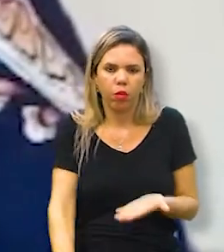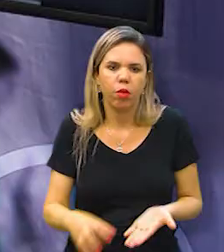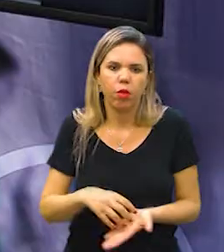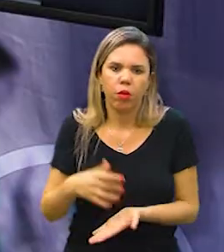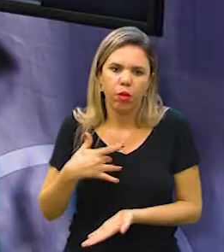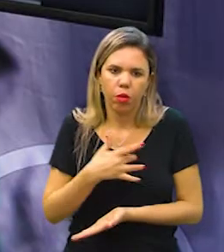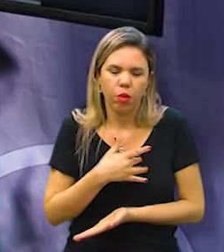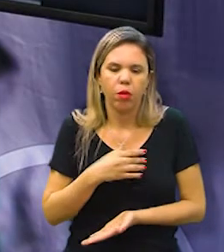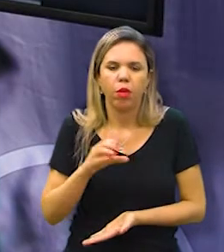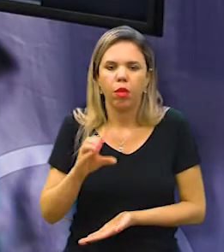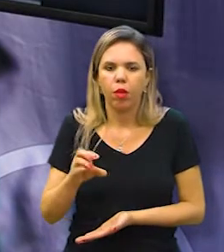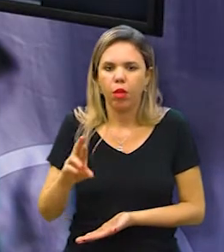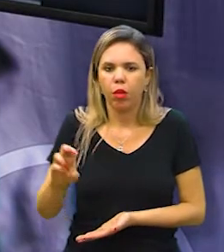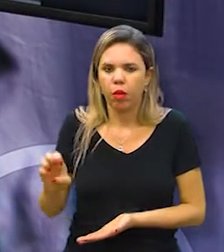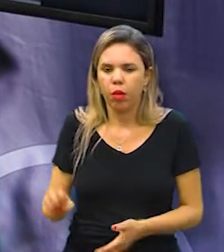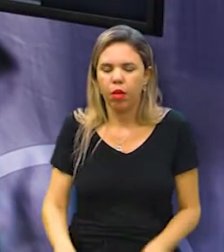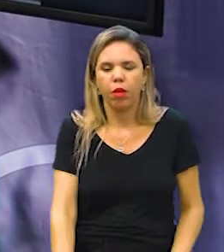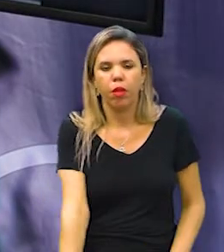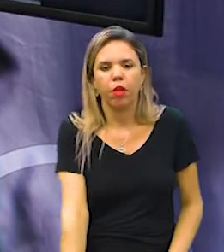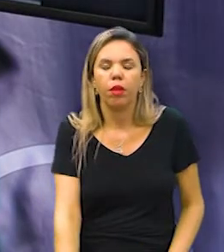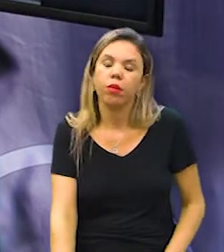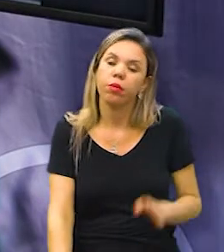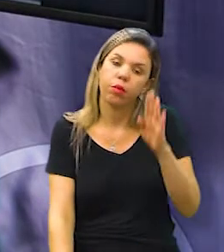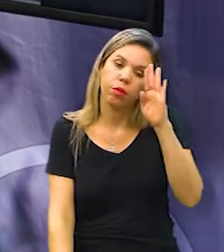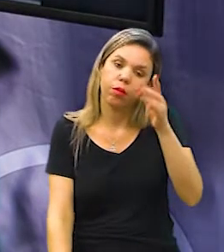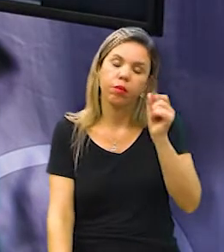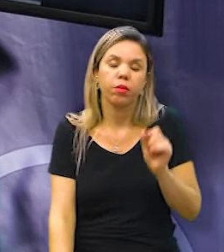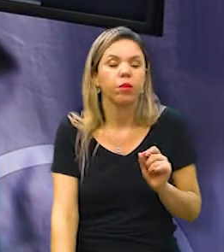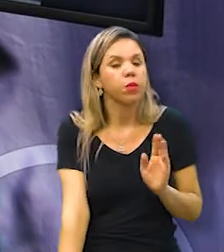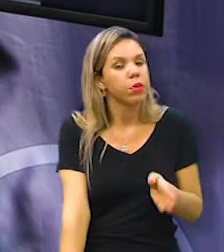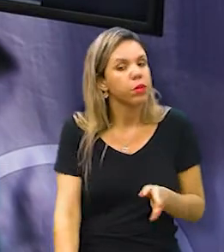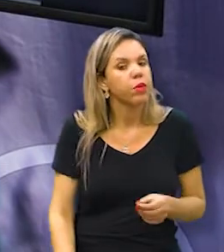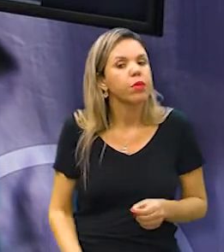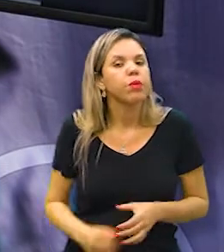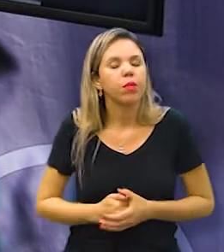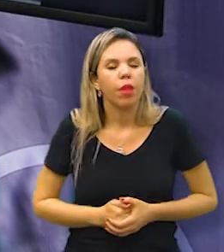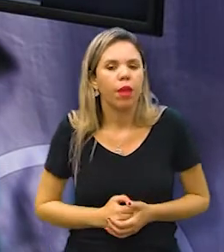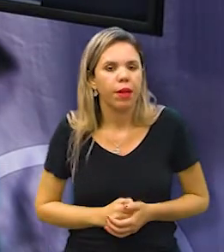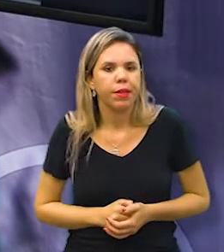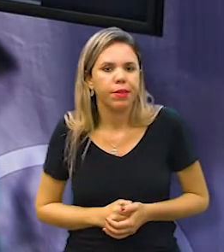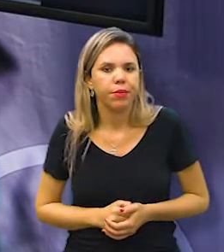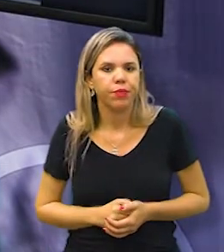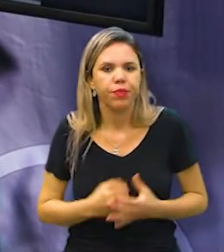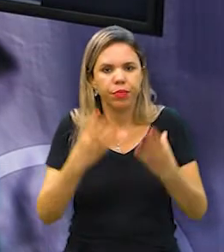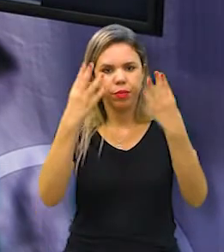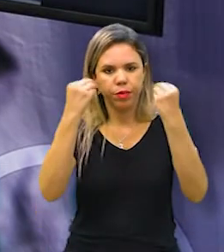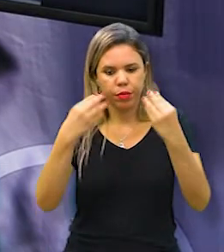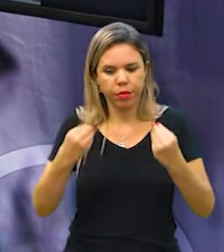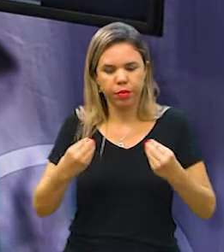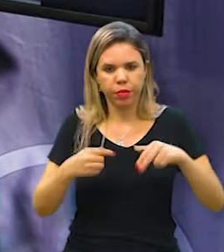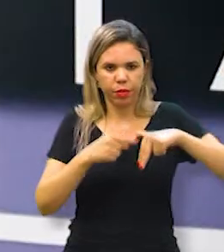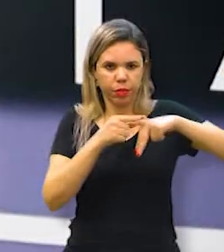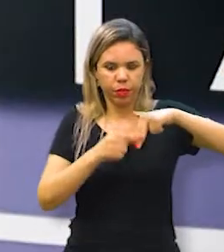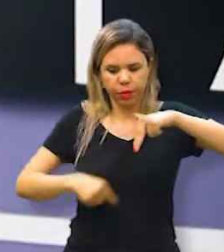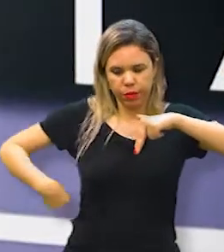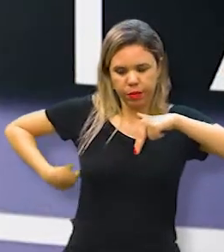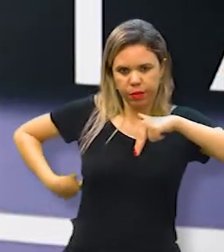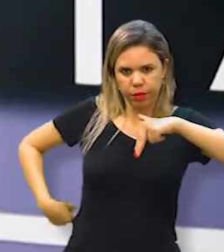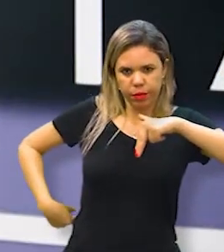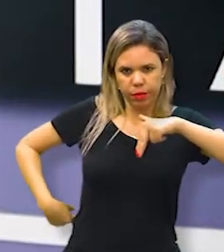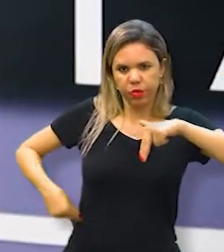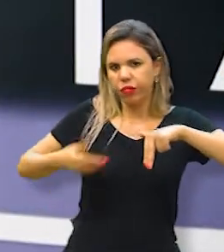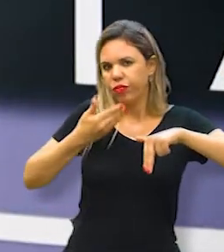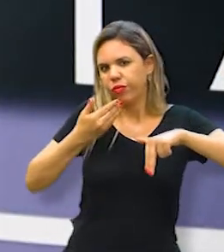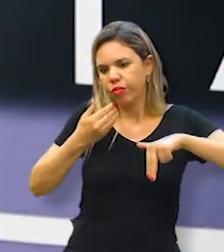saúde, CRR. De preferência, já com a radiografia de quadril para facilitar logo